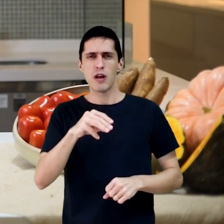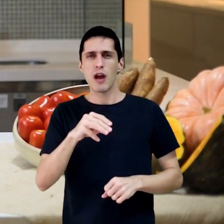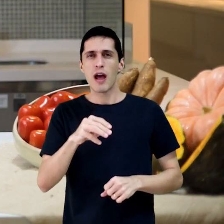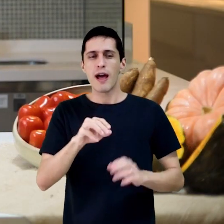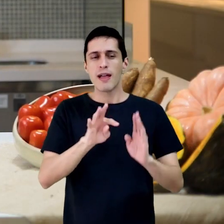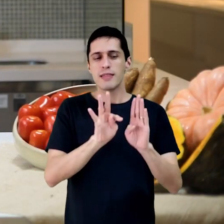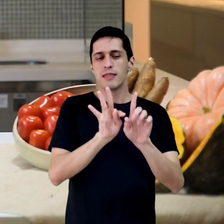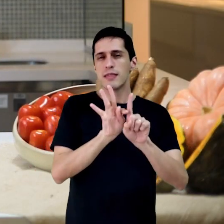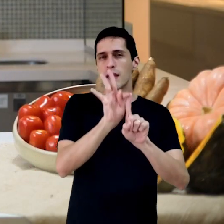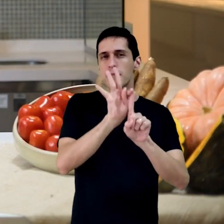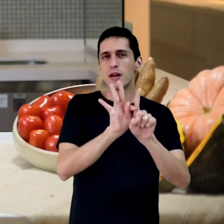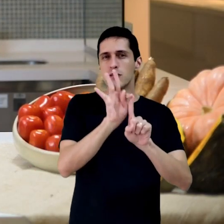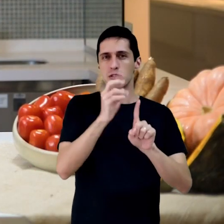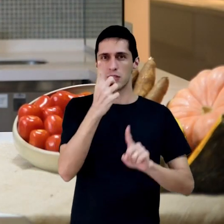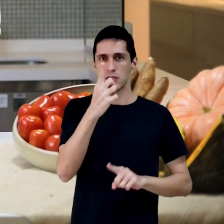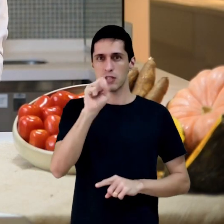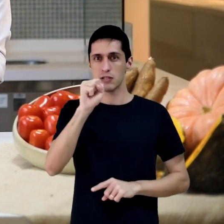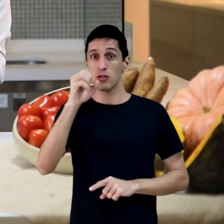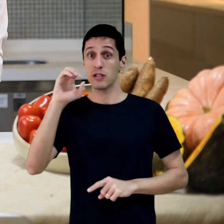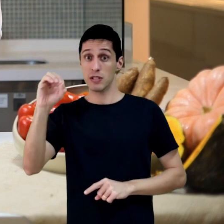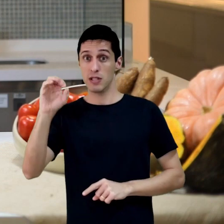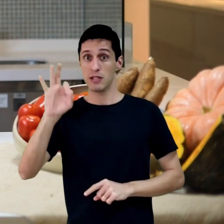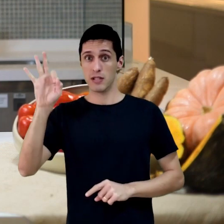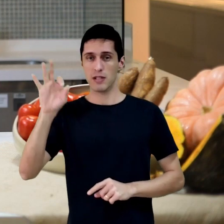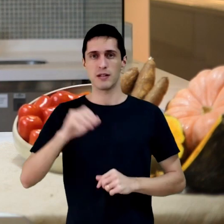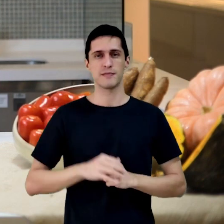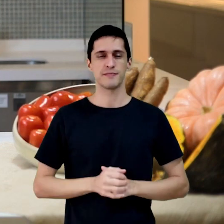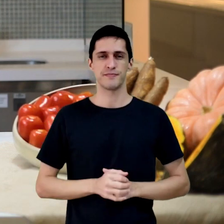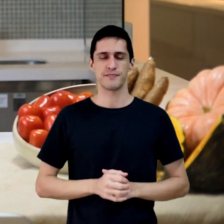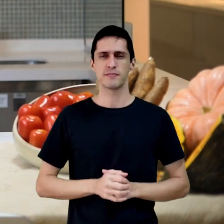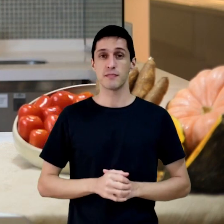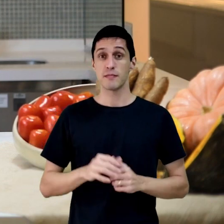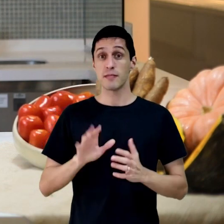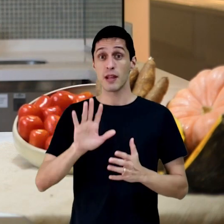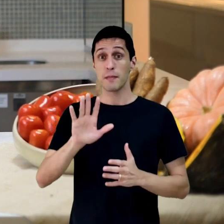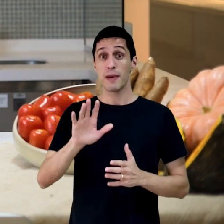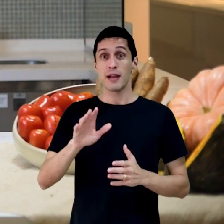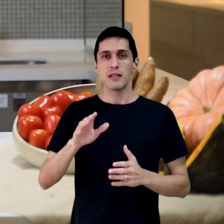gente fazer o molho, eu vou deixar preparado aqui para vocês.